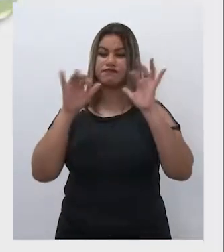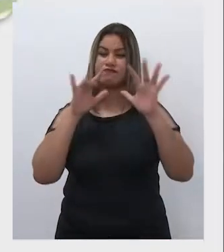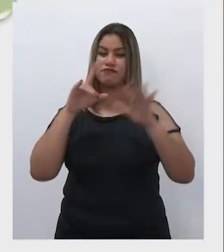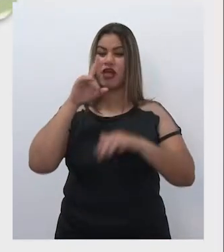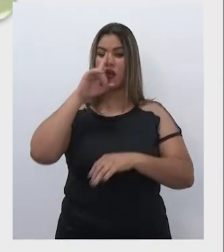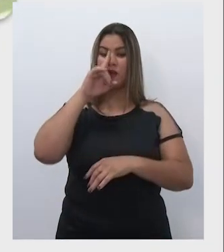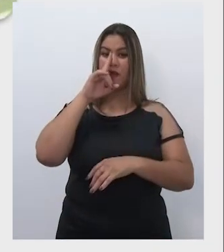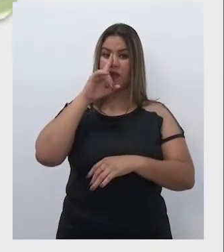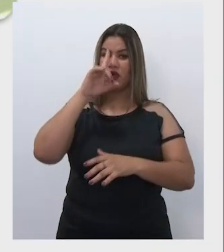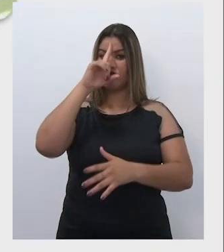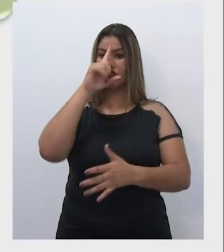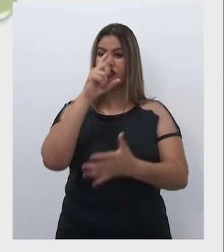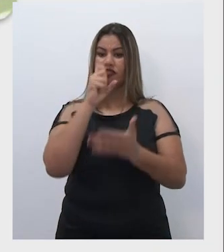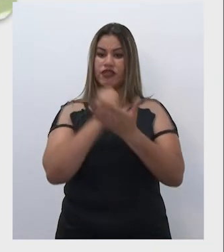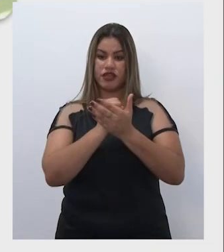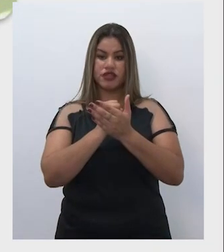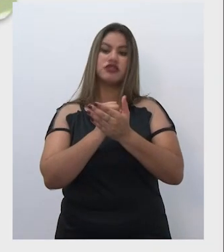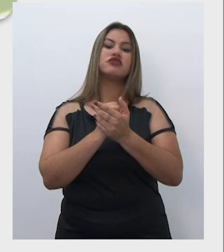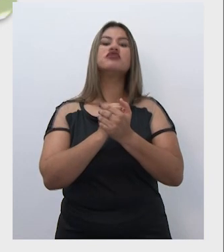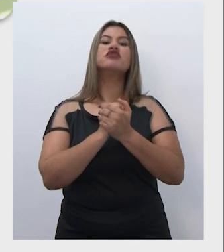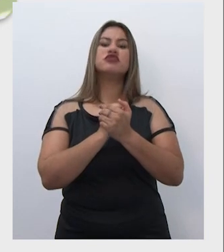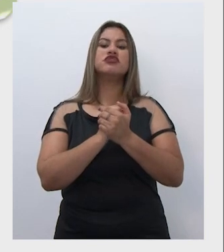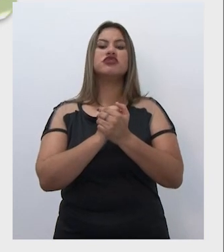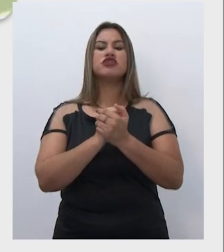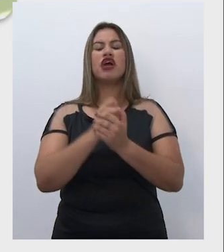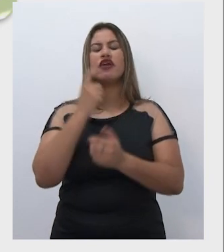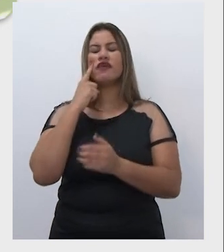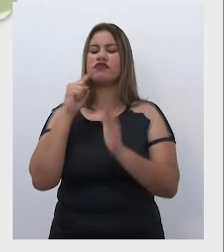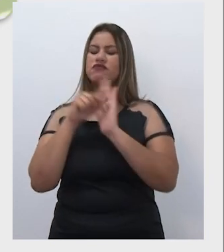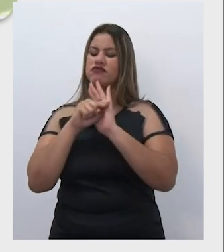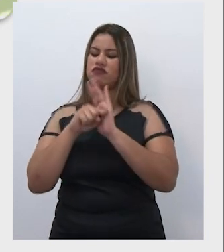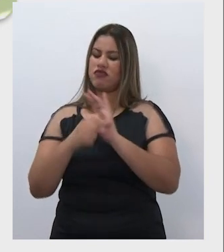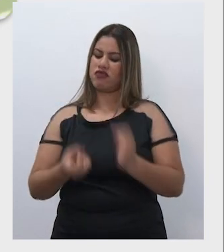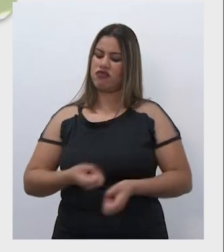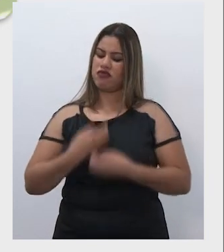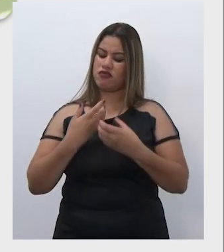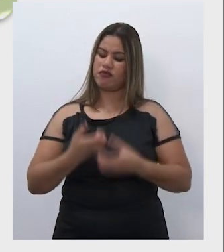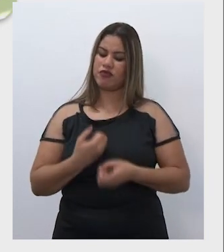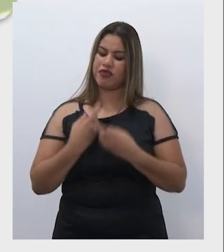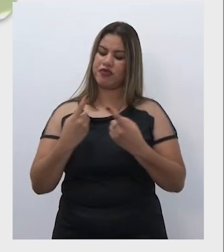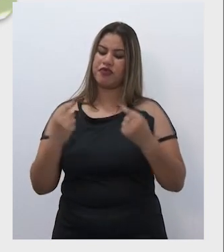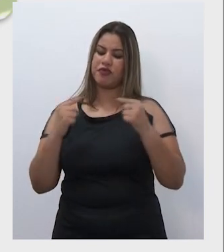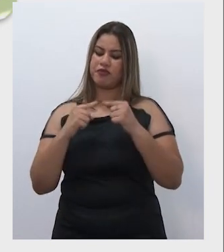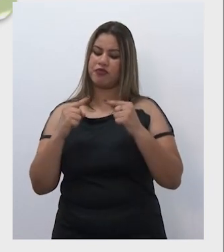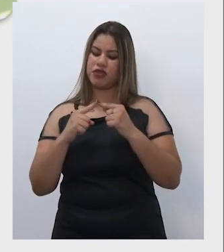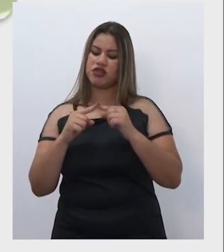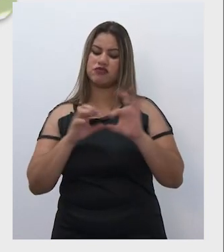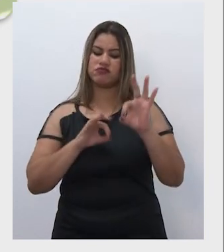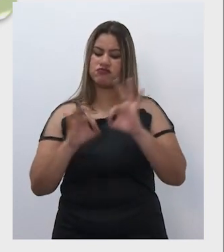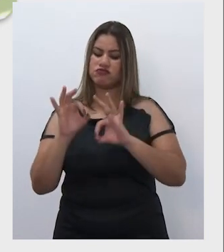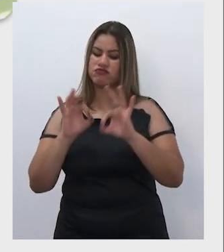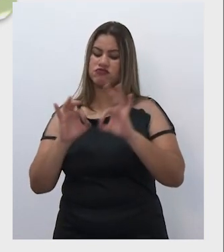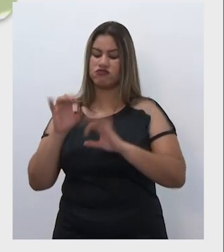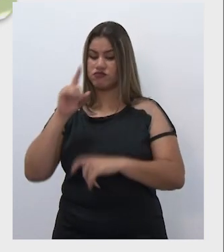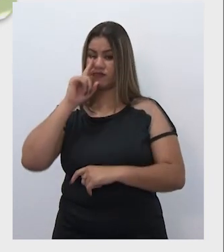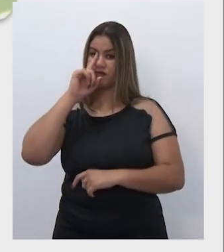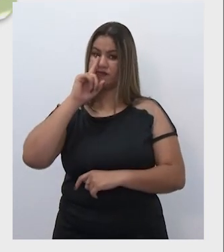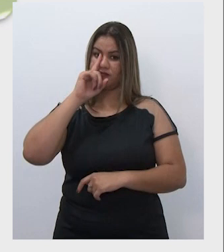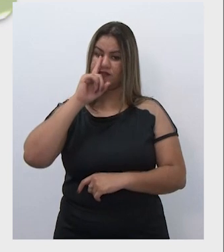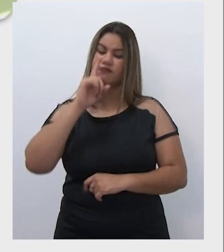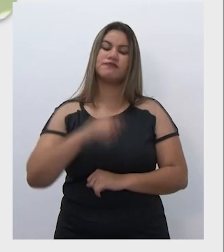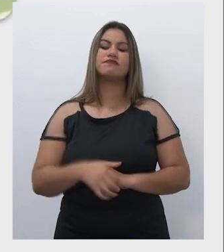sobre um determinado assunto ou situação e analisar informações para tomar decisões, avaliando o risco